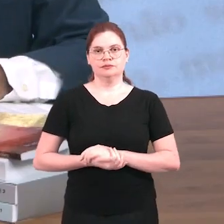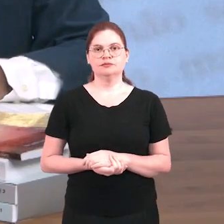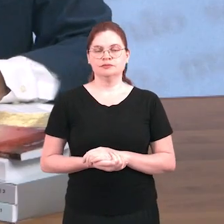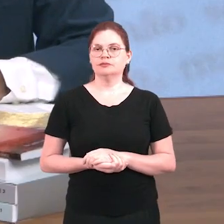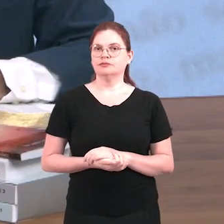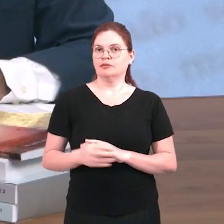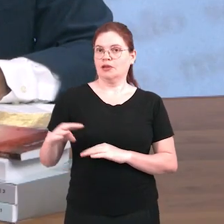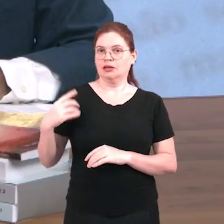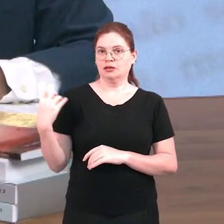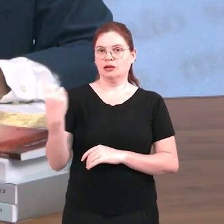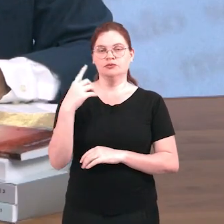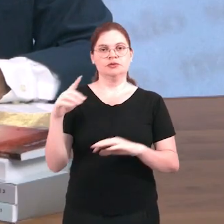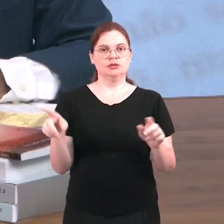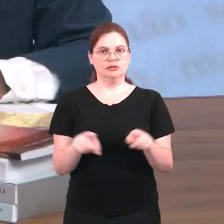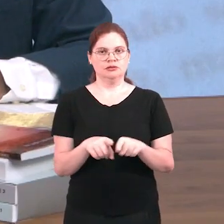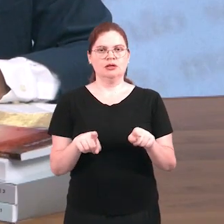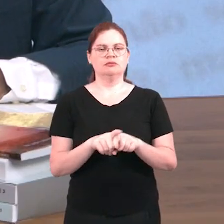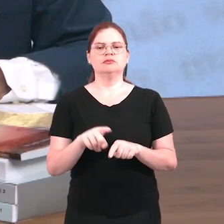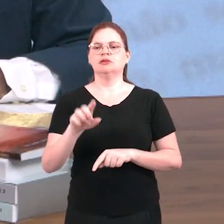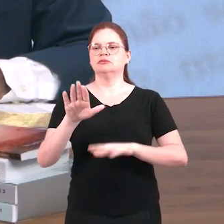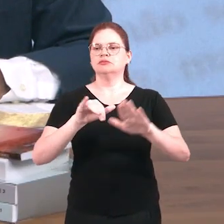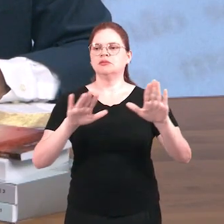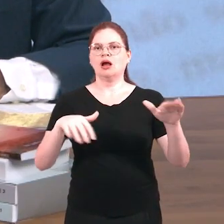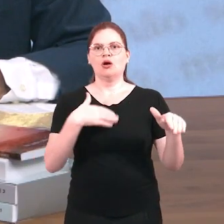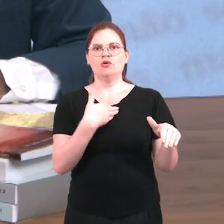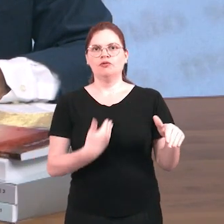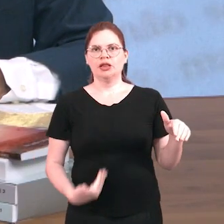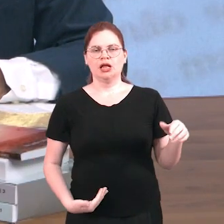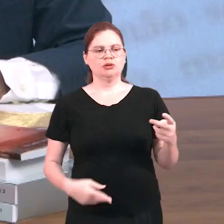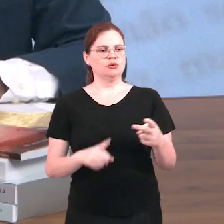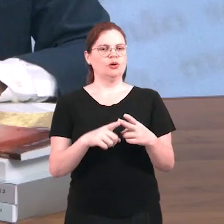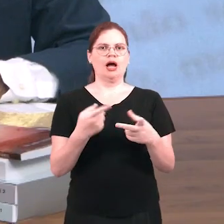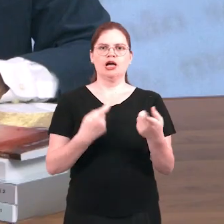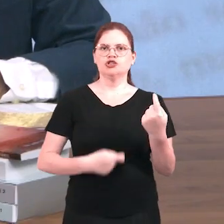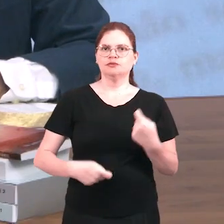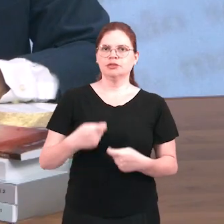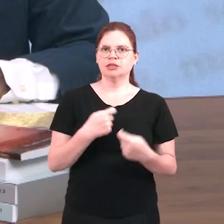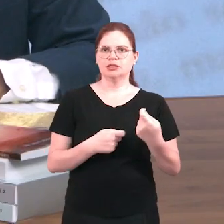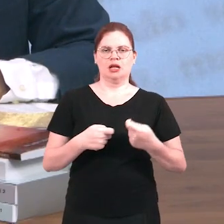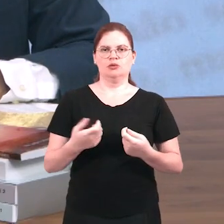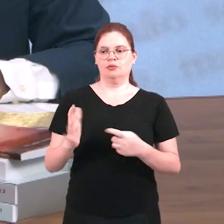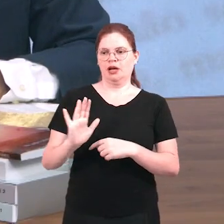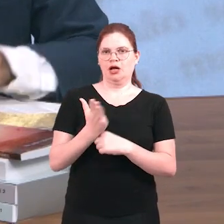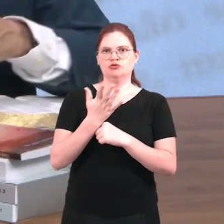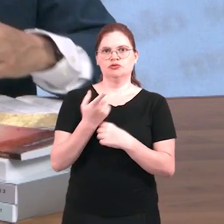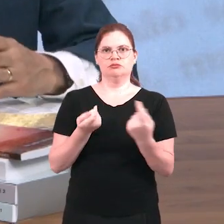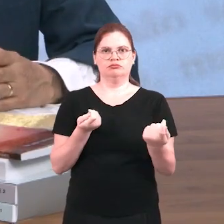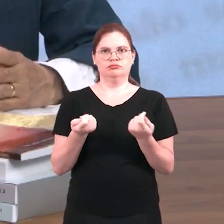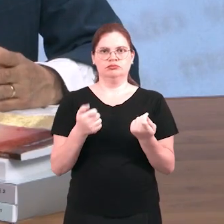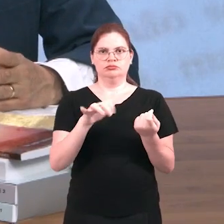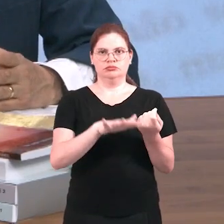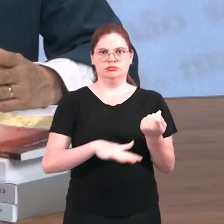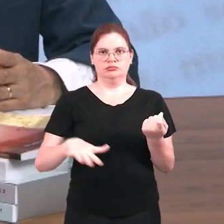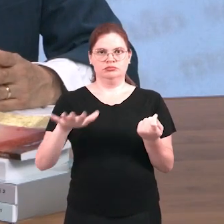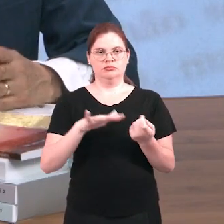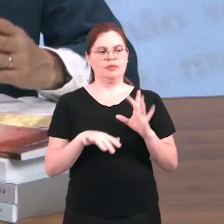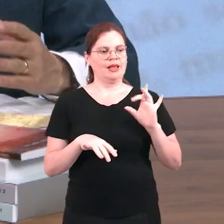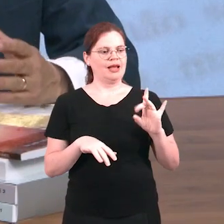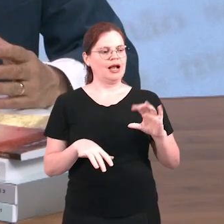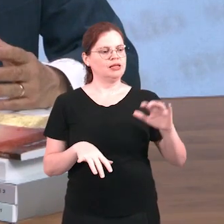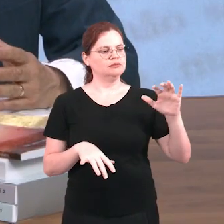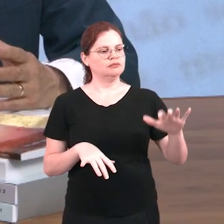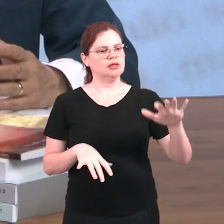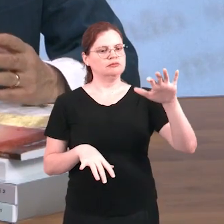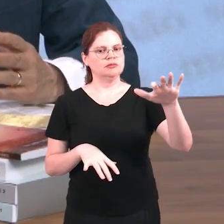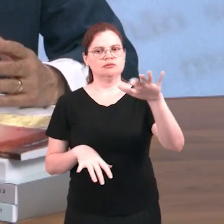Davi também nomeou governadores e administradores para a terra. Cada região e